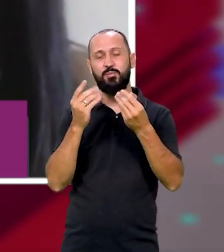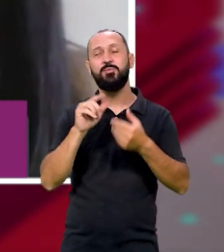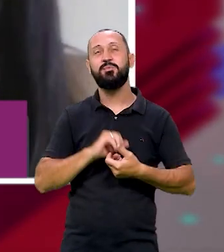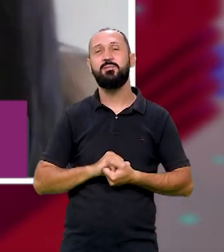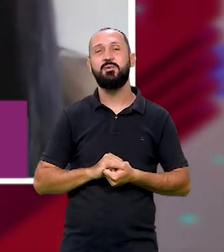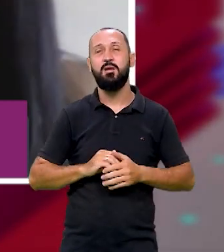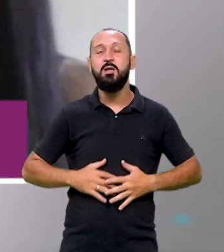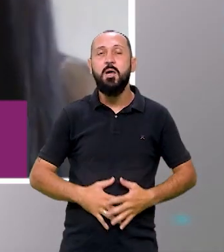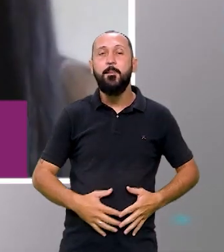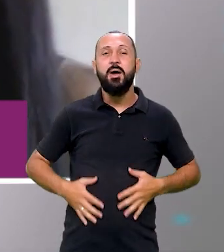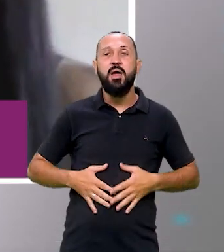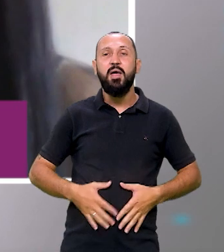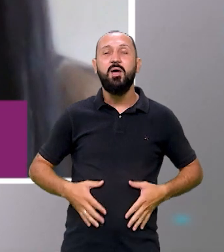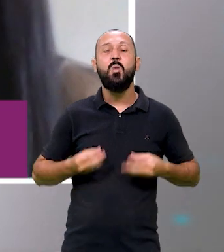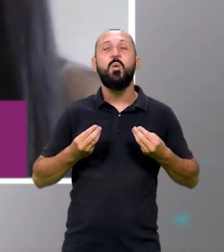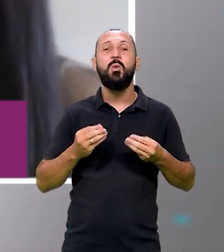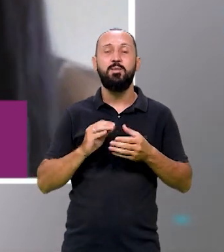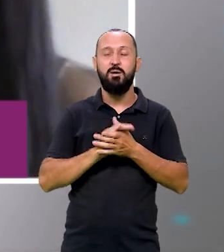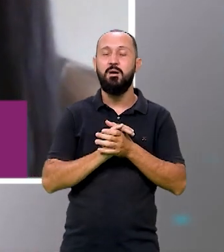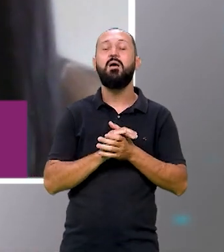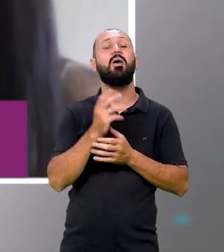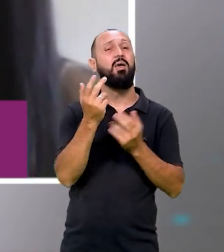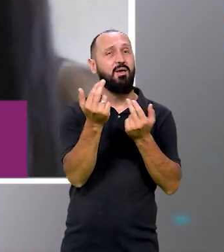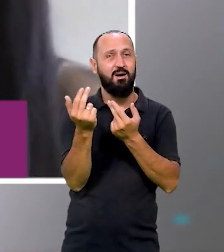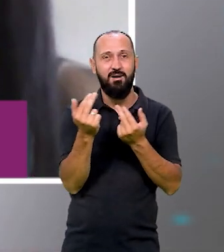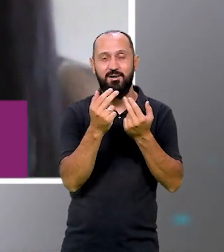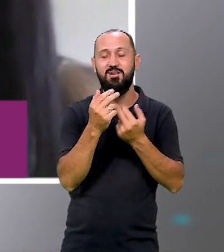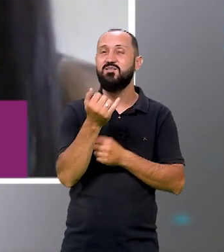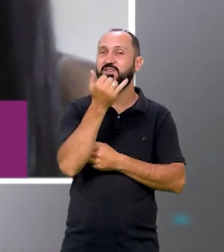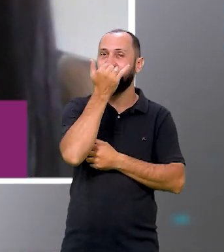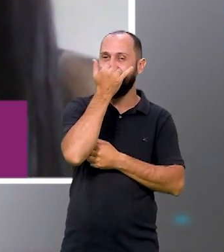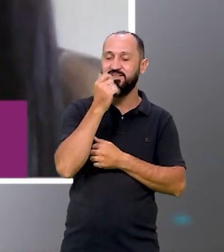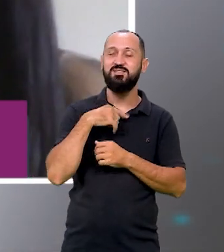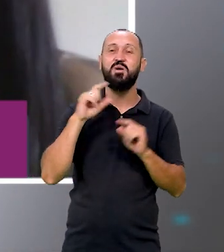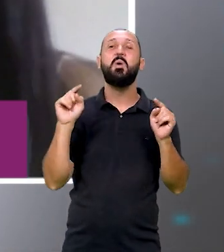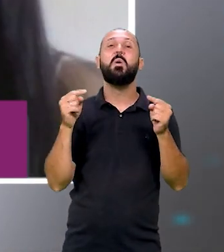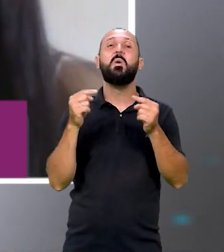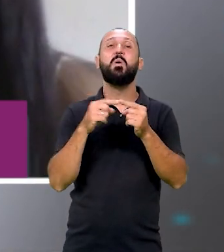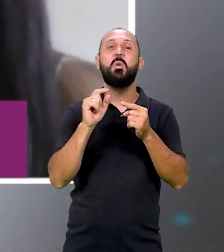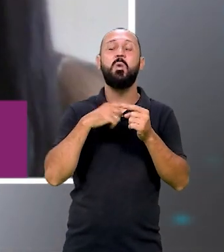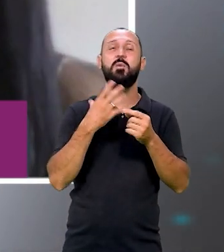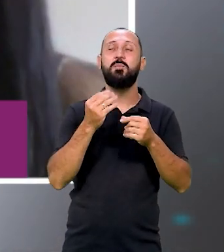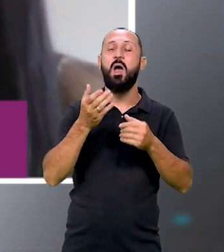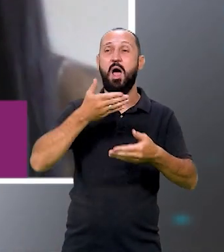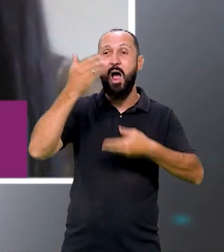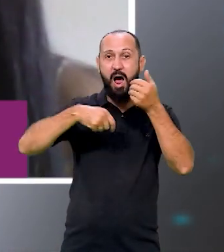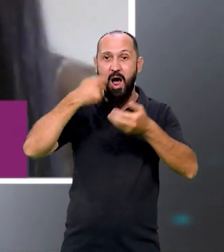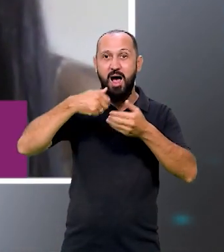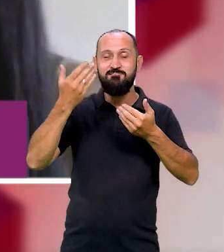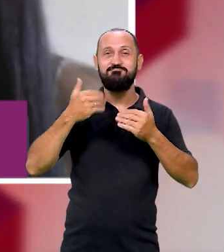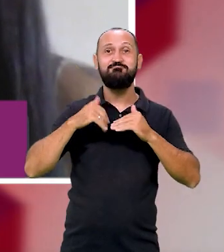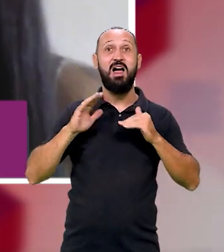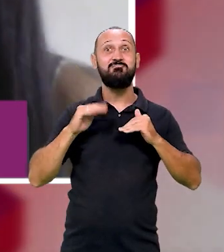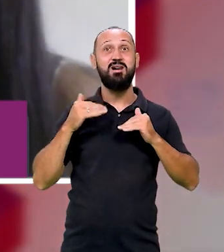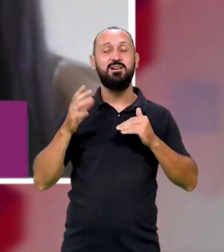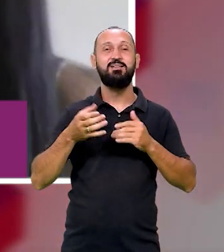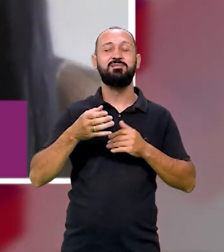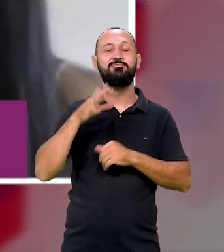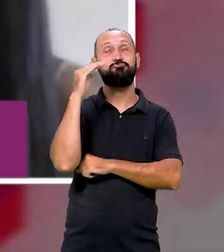né, pelo suco, mas acaba ingerindo tanto açúcar quanto tomaria no refrigerante também. Então, é se atentar à